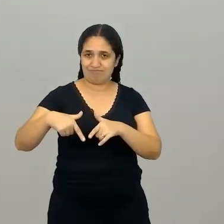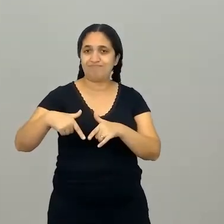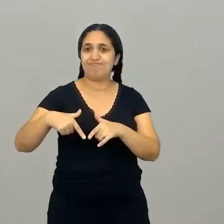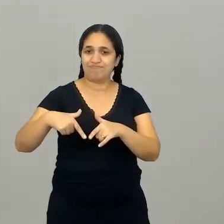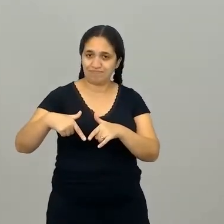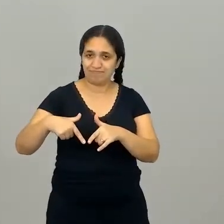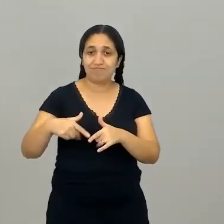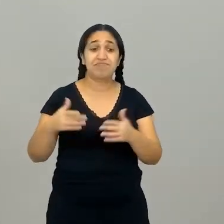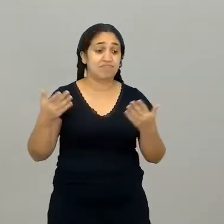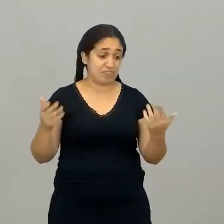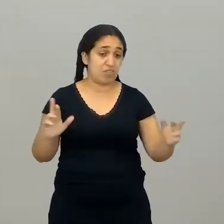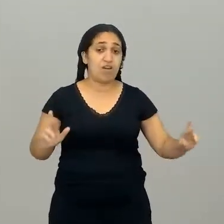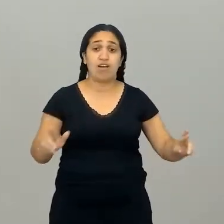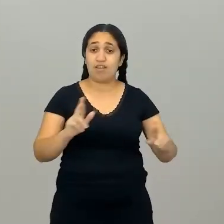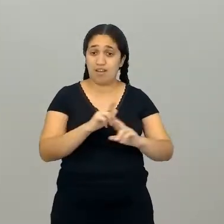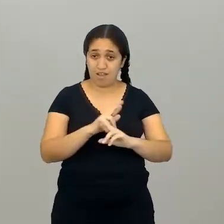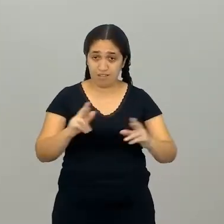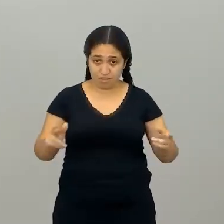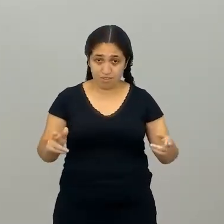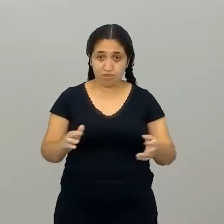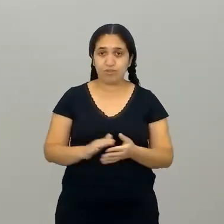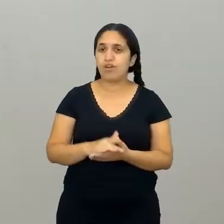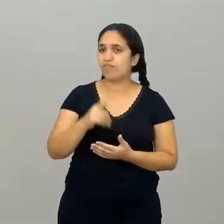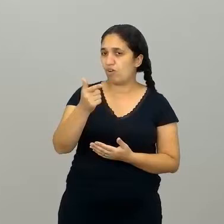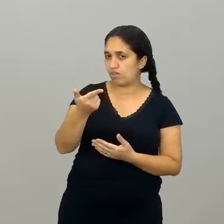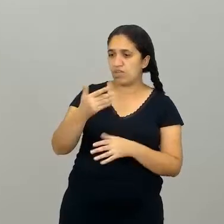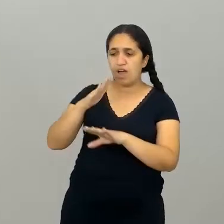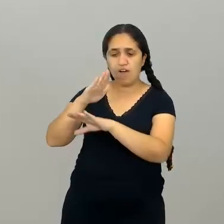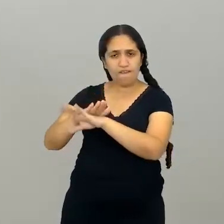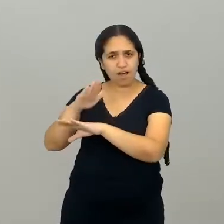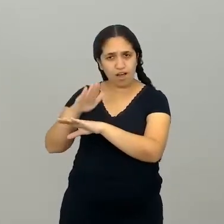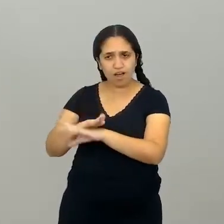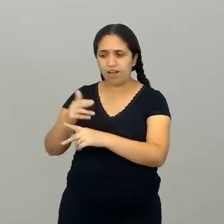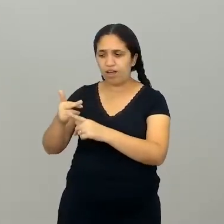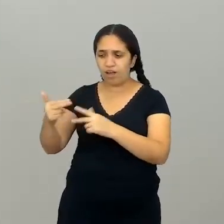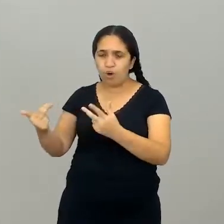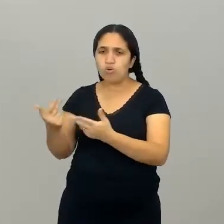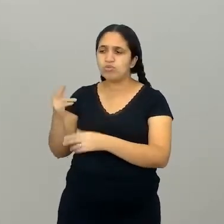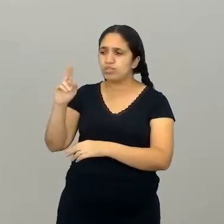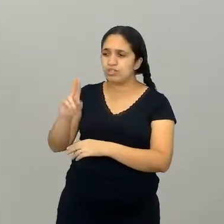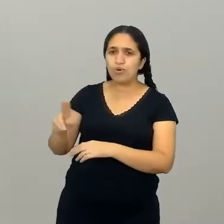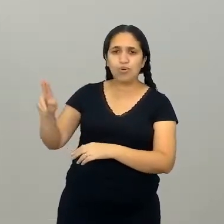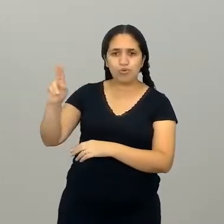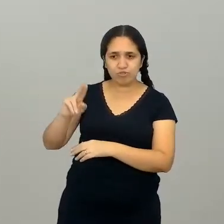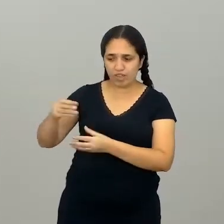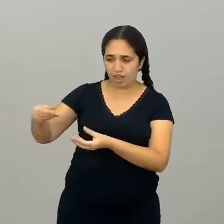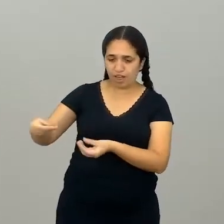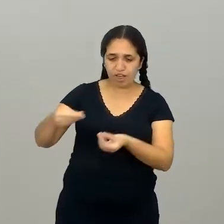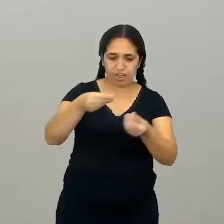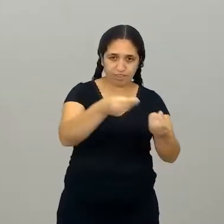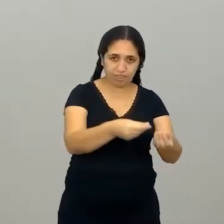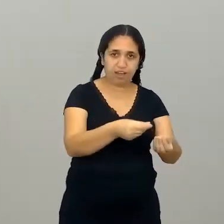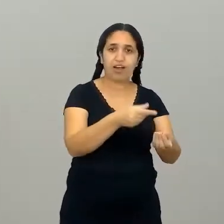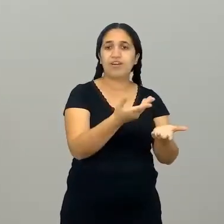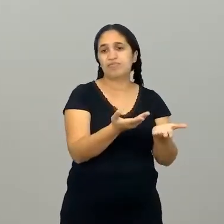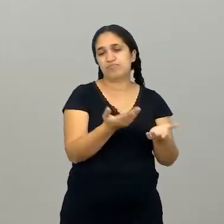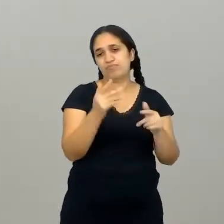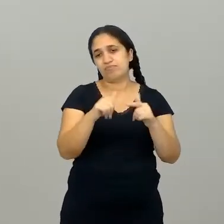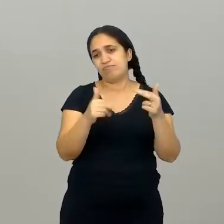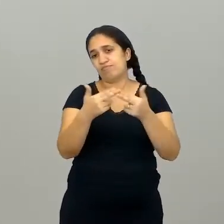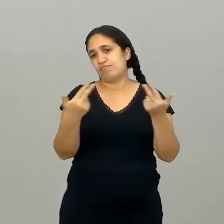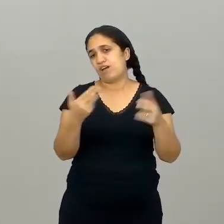finalidade disso é você produzir bens de consumo que vão alimentar o mercado, produzir